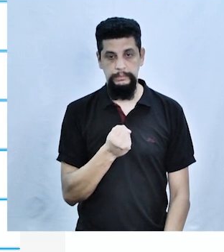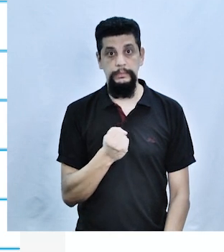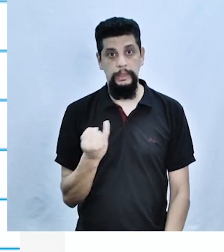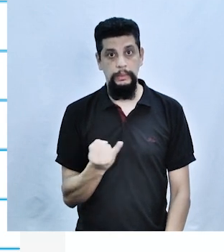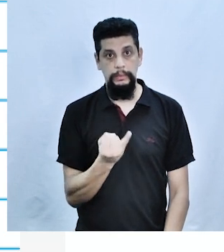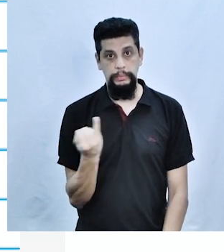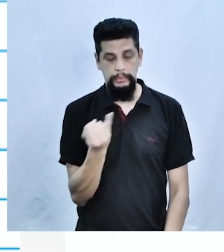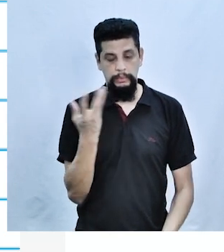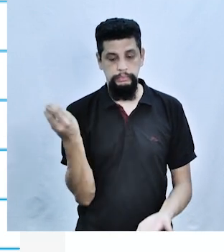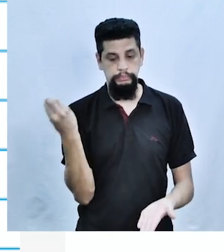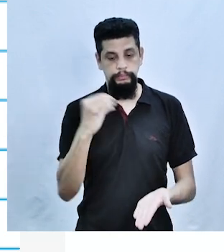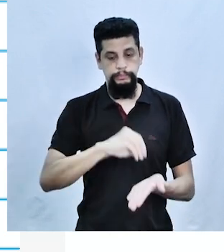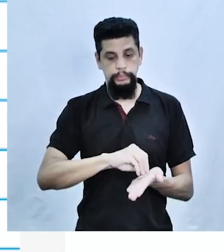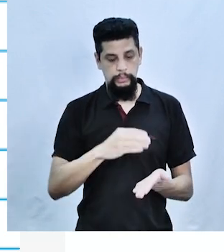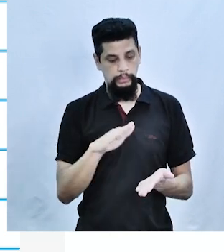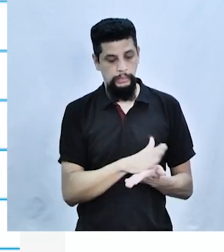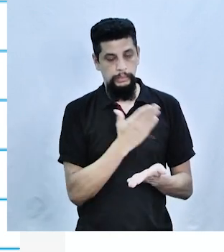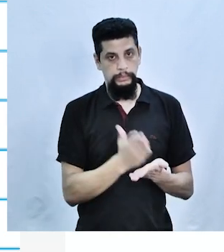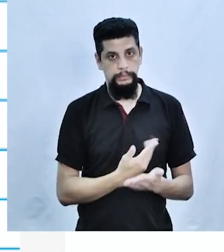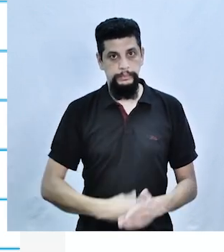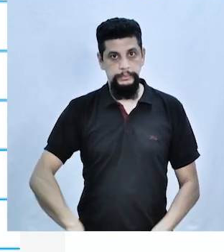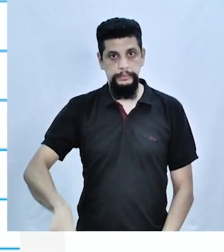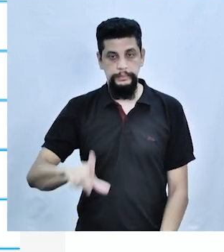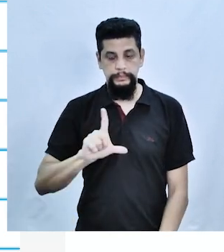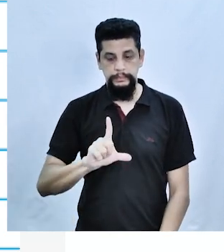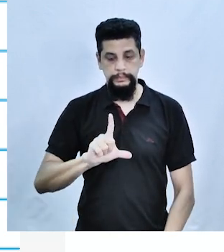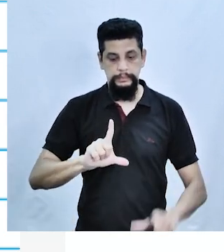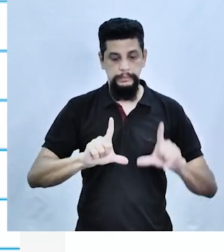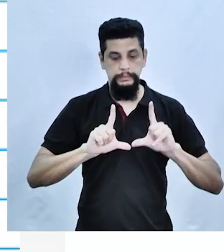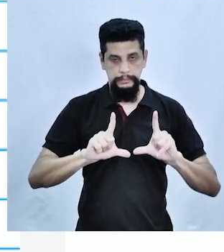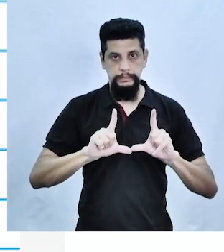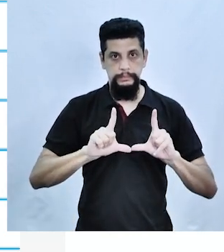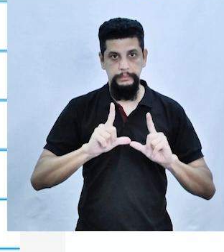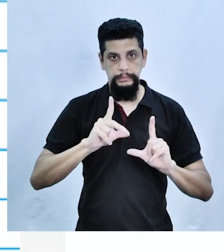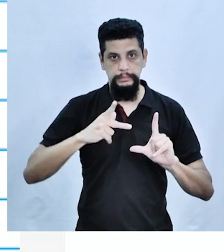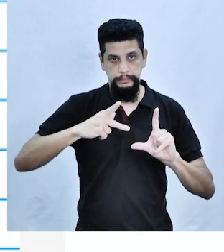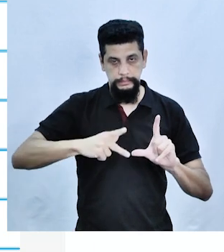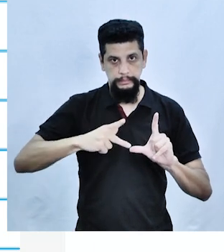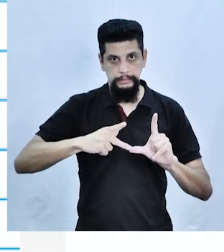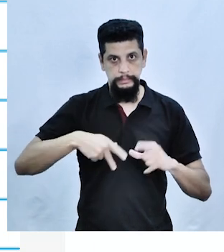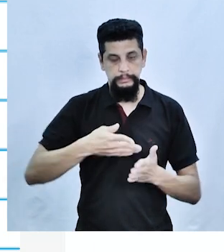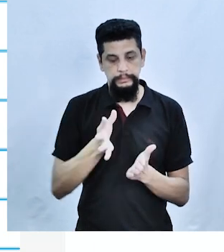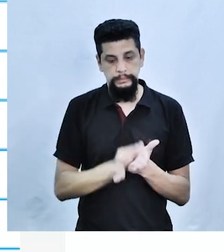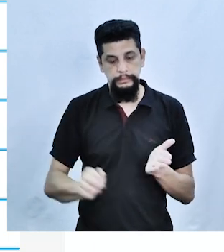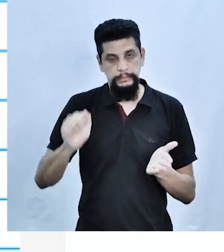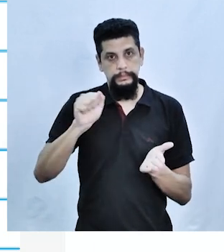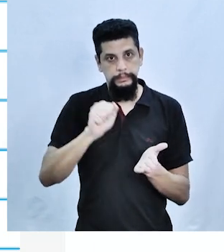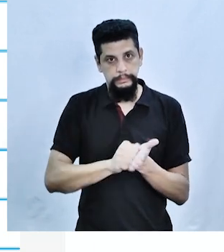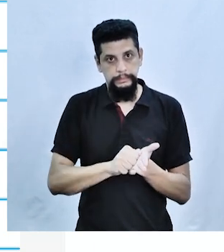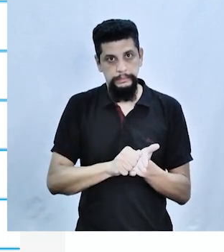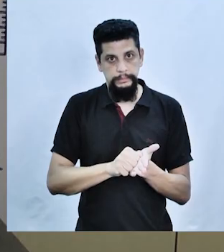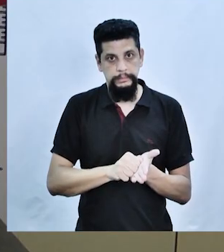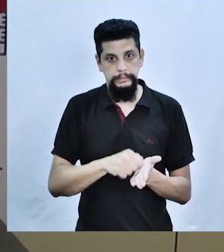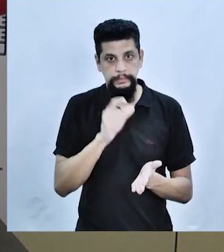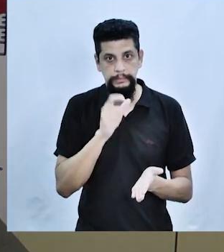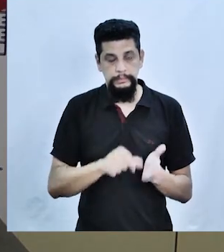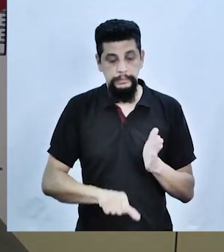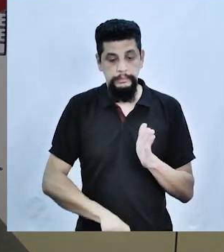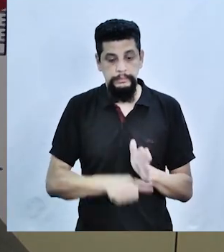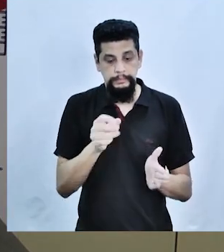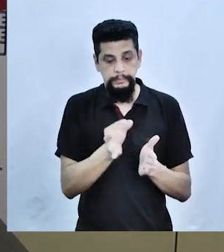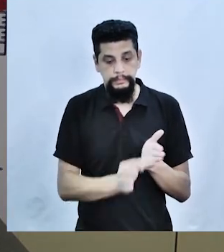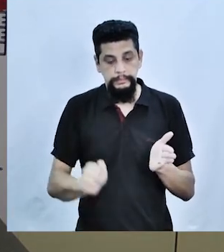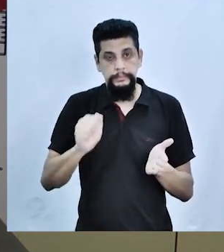vocês colocarem lá no caderno. E o LP, que é língua portuguesa. Então, vocês vão registrar, né, essa